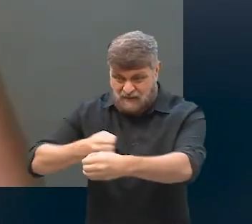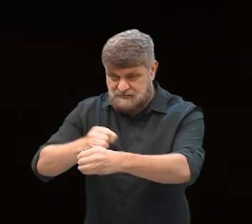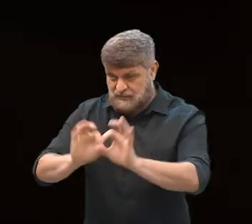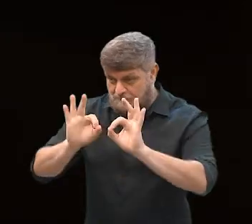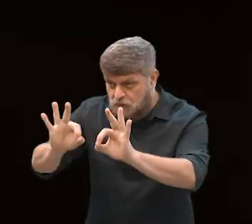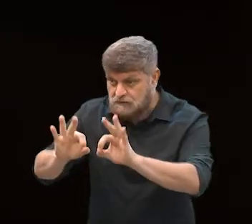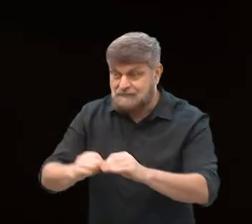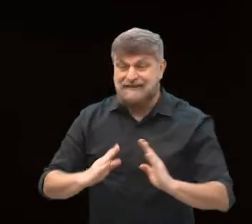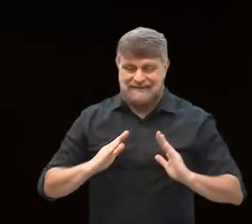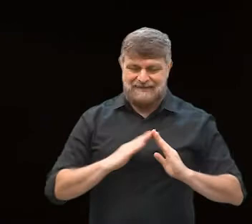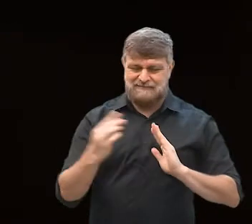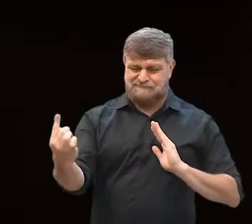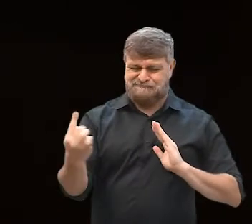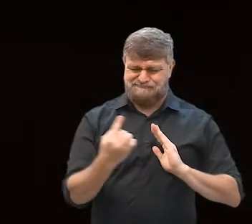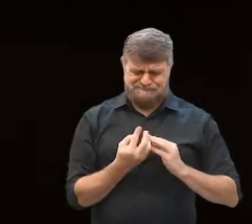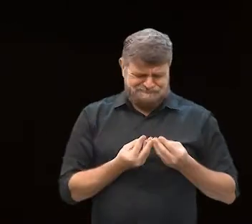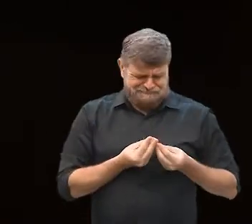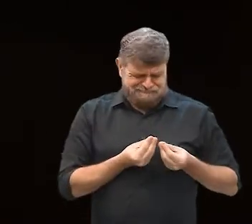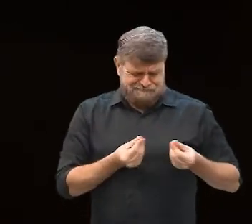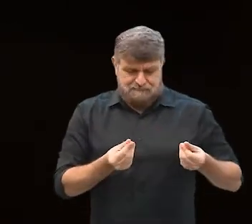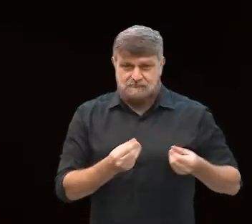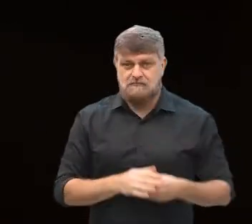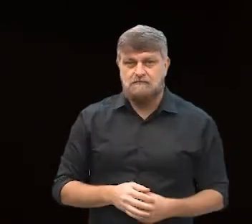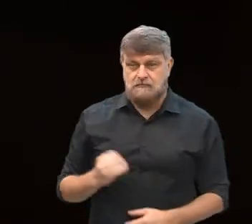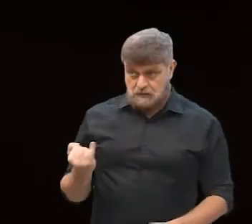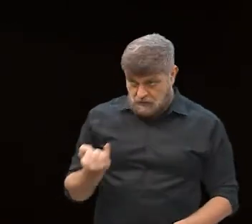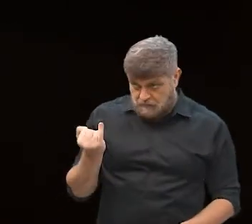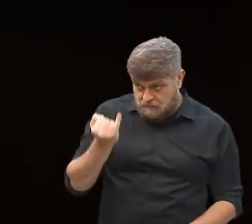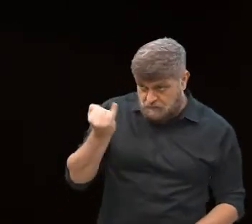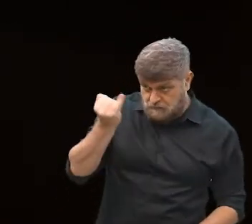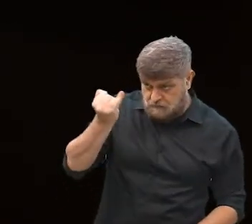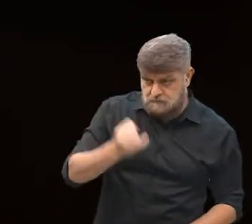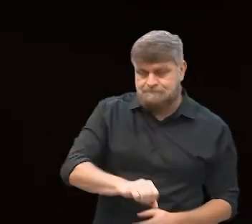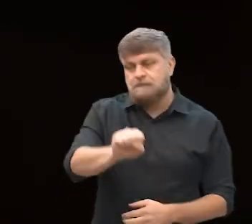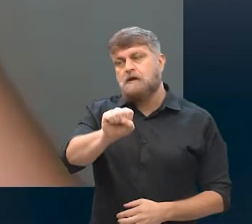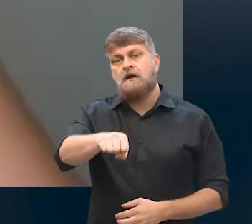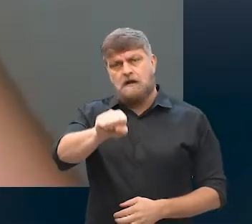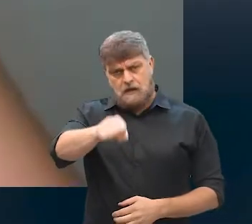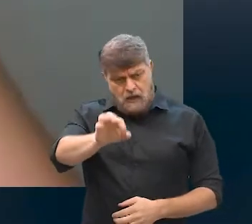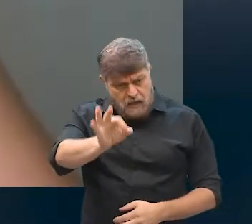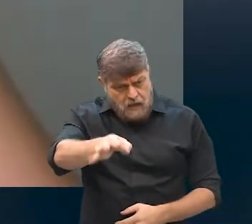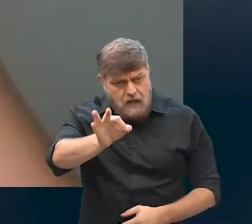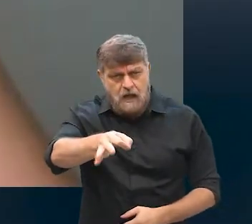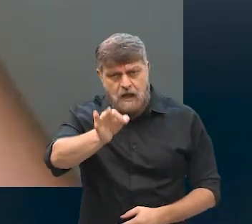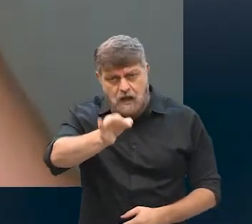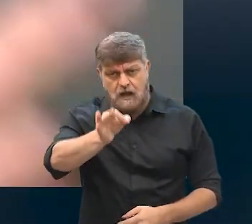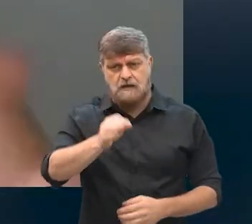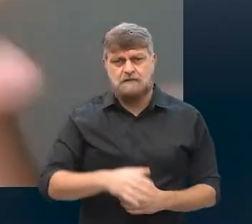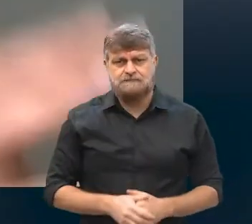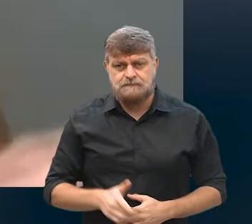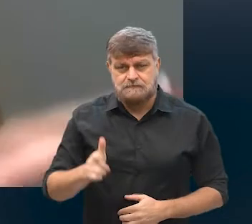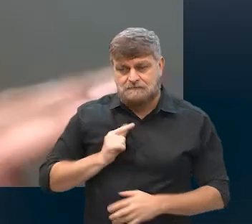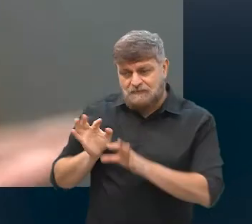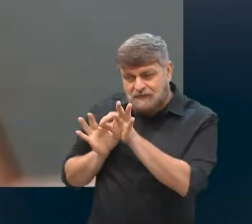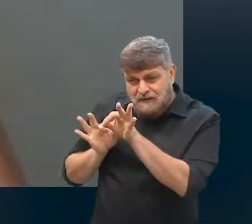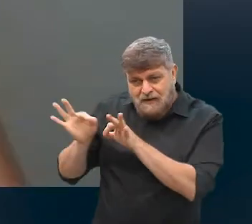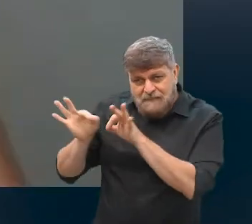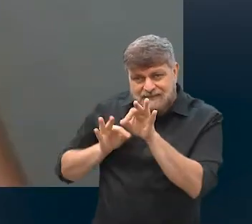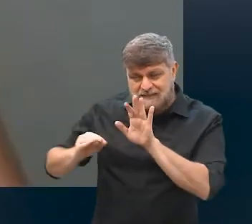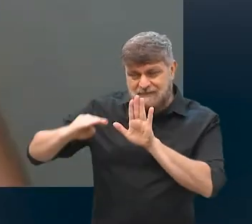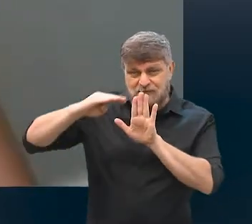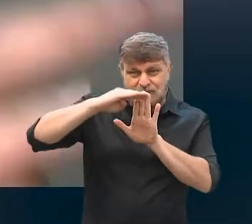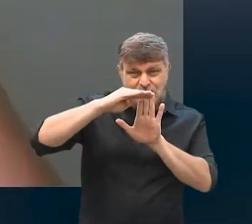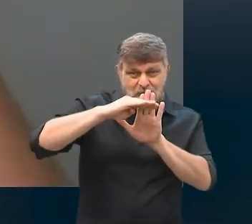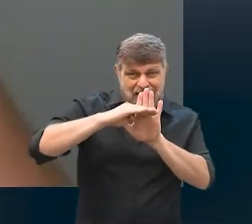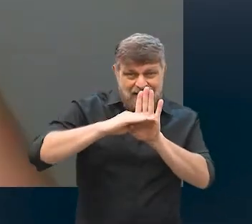na casa do cliente. Esse é um cuidado importante? Muito importante. Tanto que vai desde o planejamento do